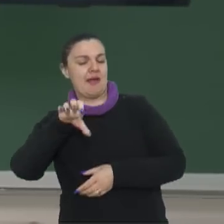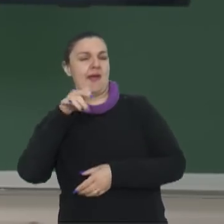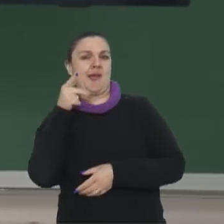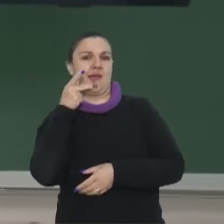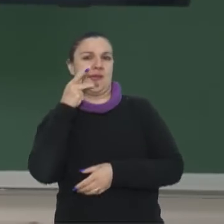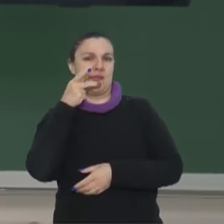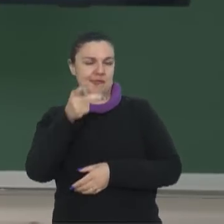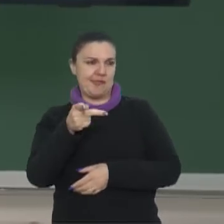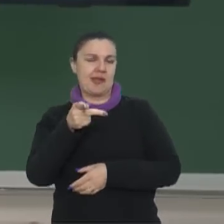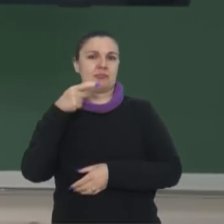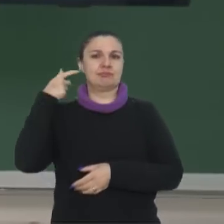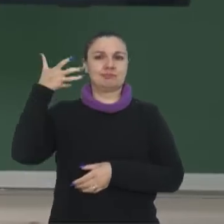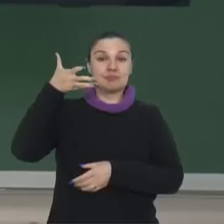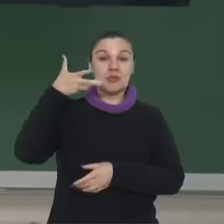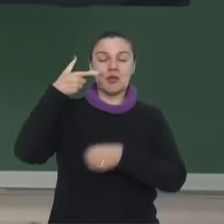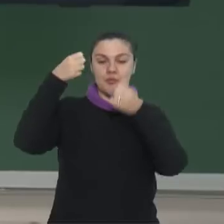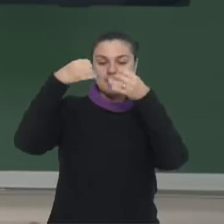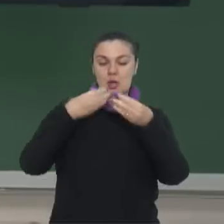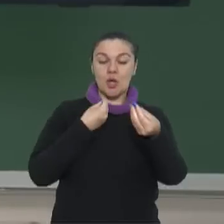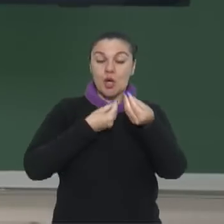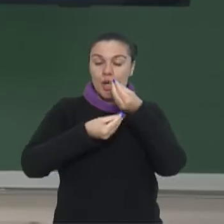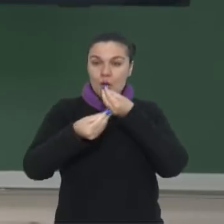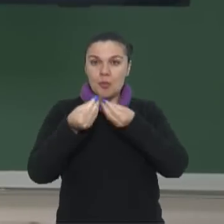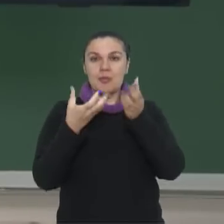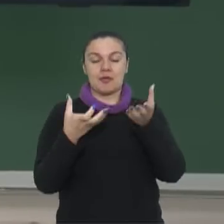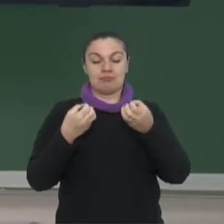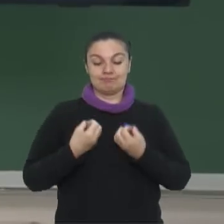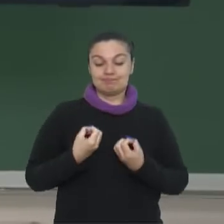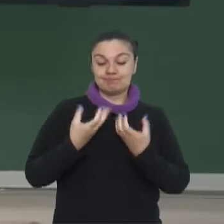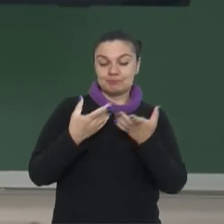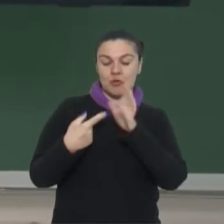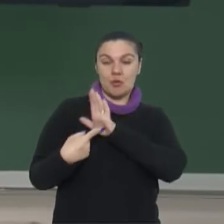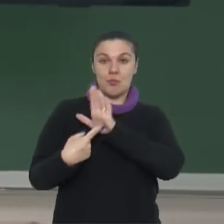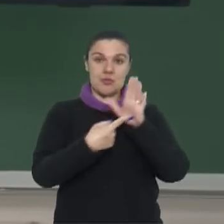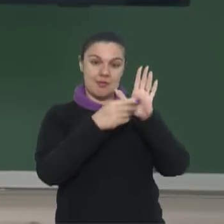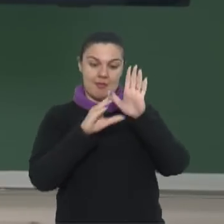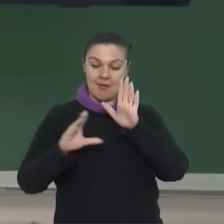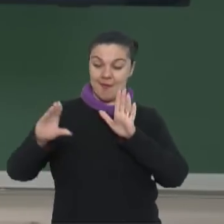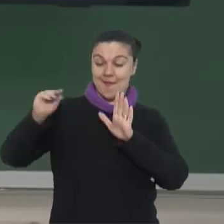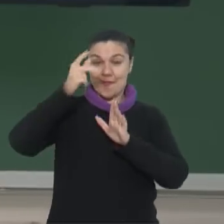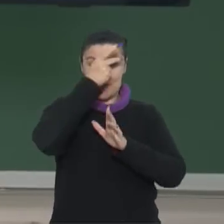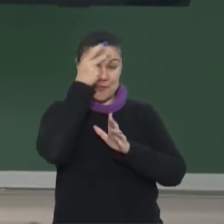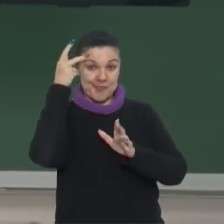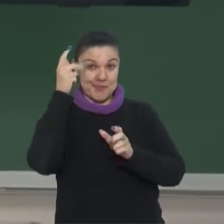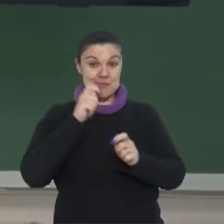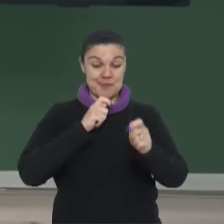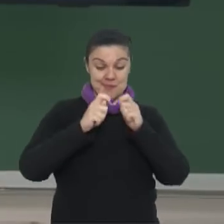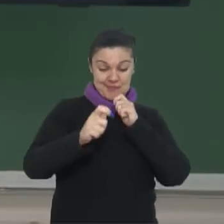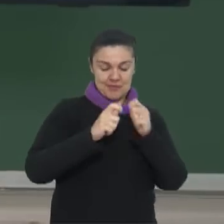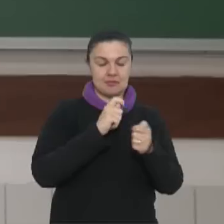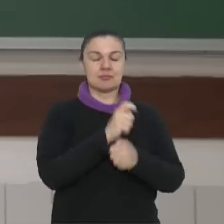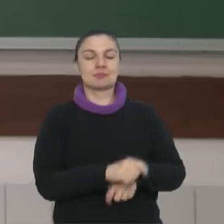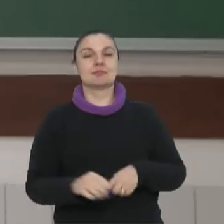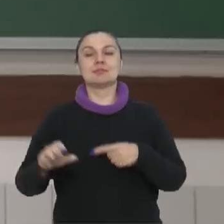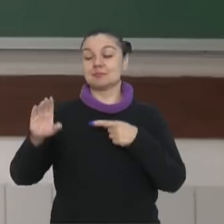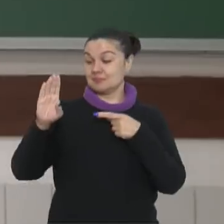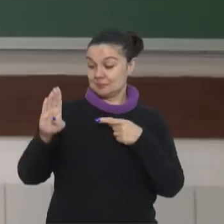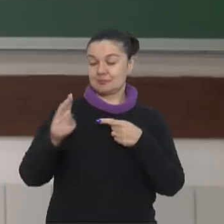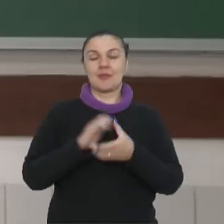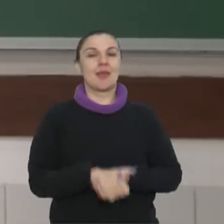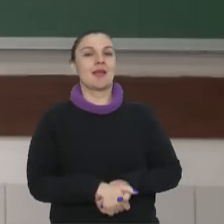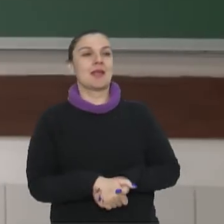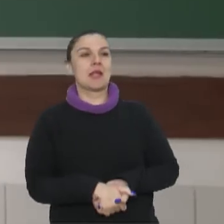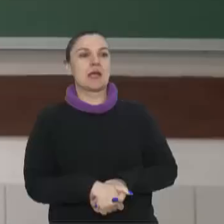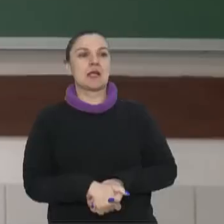fale, são verbos que indicam o modo como ele quer trazer essa fala do entrevistador, tá? Na letra B, a